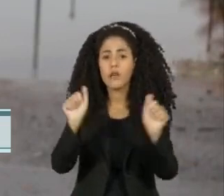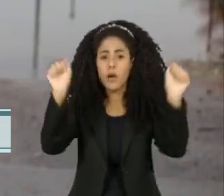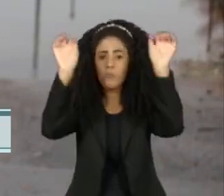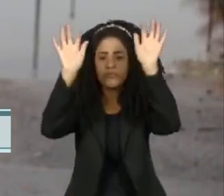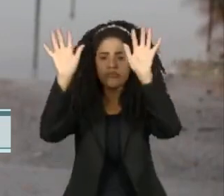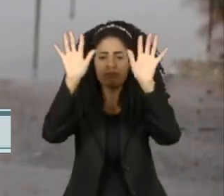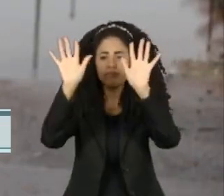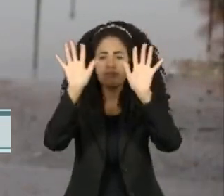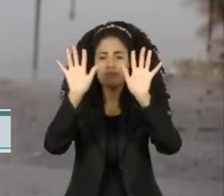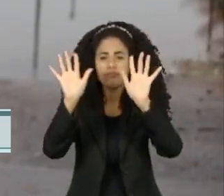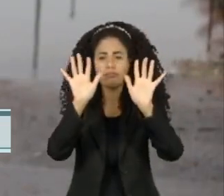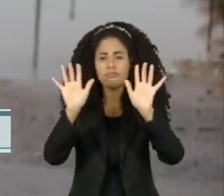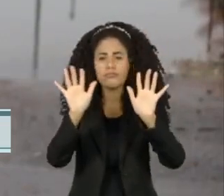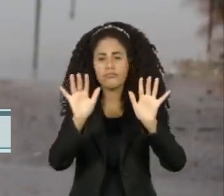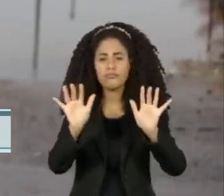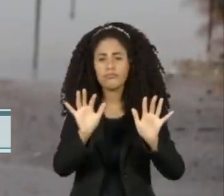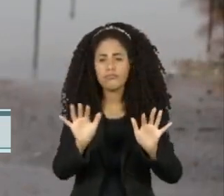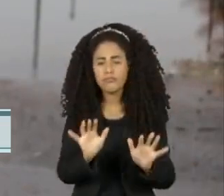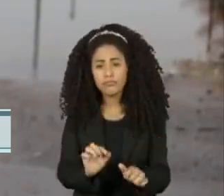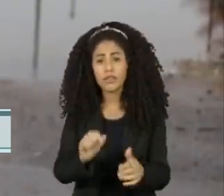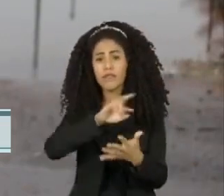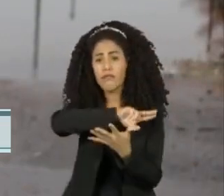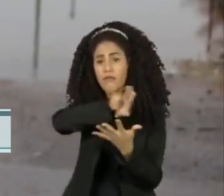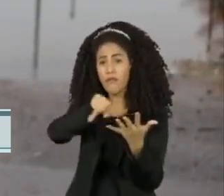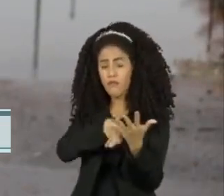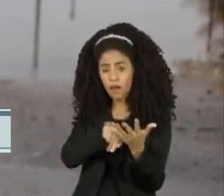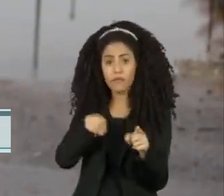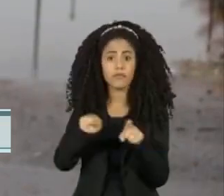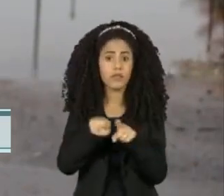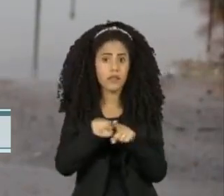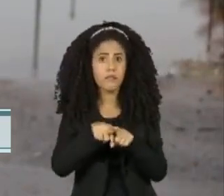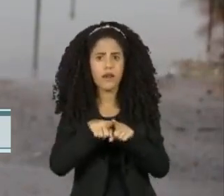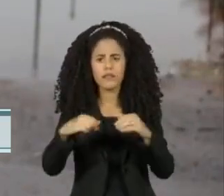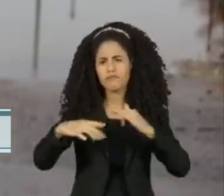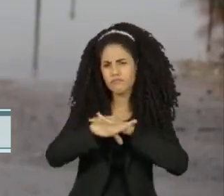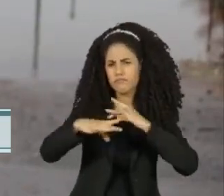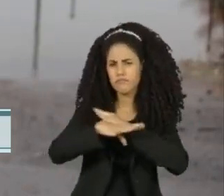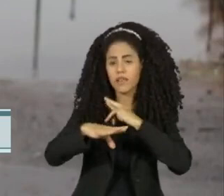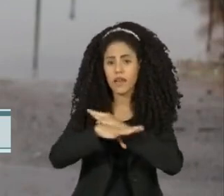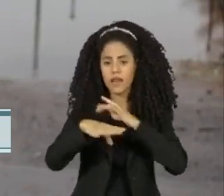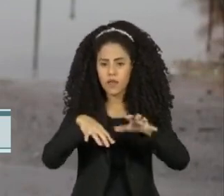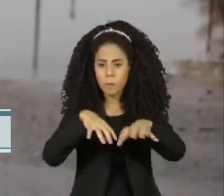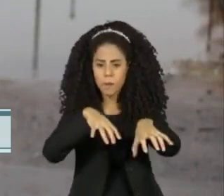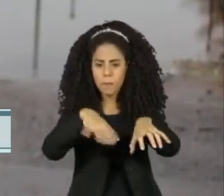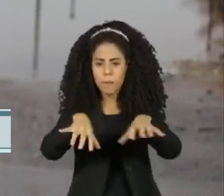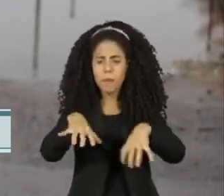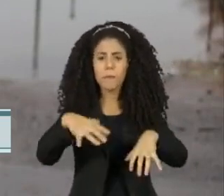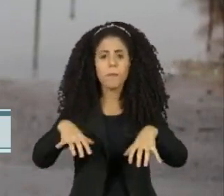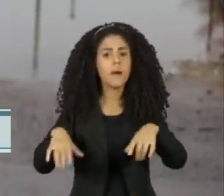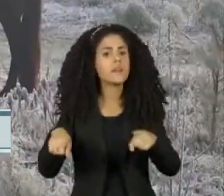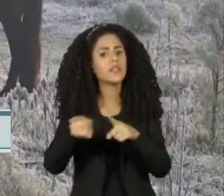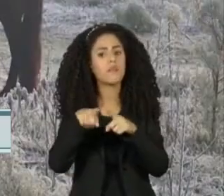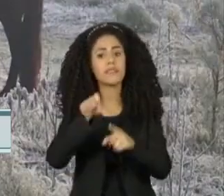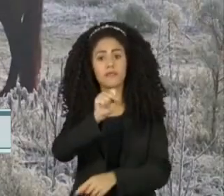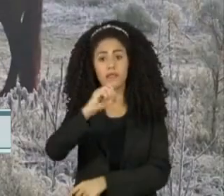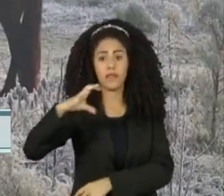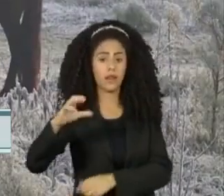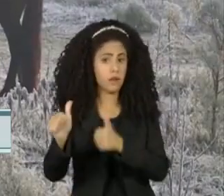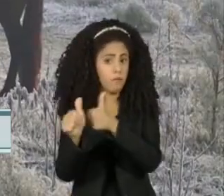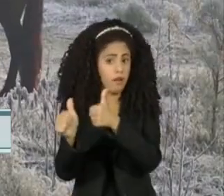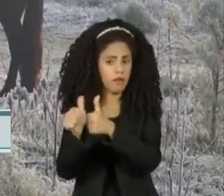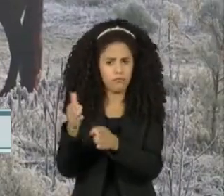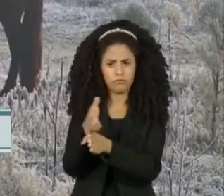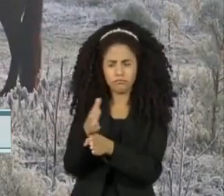de neve na cidade de Bom Jesus São José dos Ausentes Cambará do Sul cidades que fazem divisa com o Estado de Santa Catarina